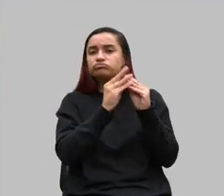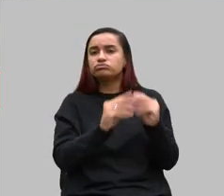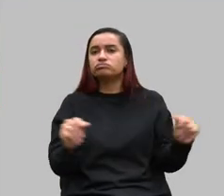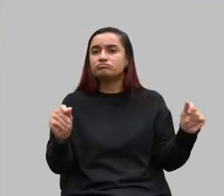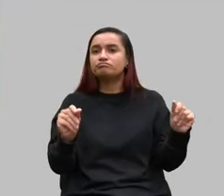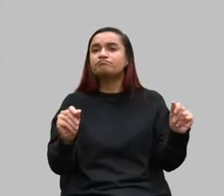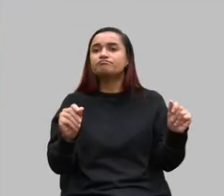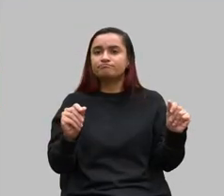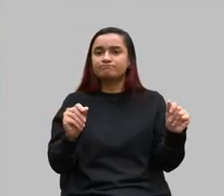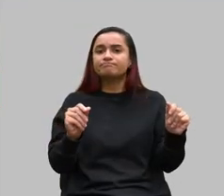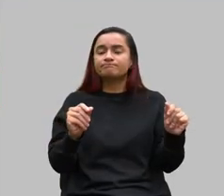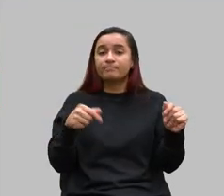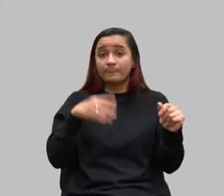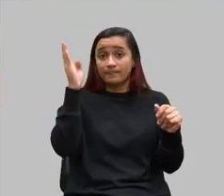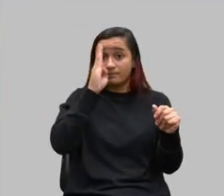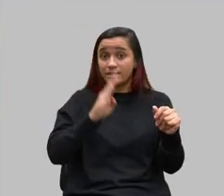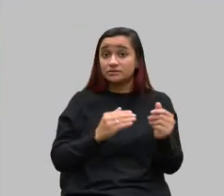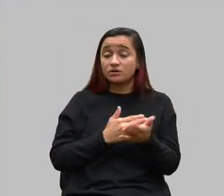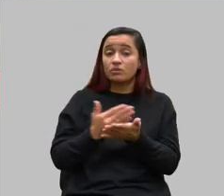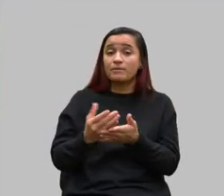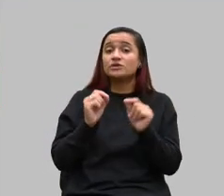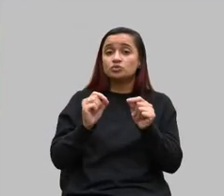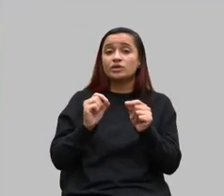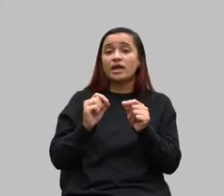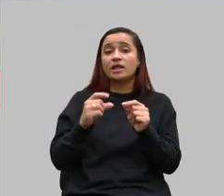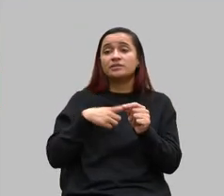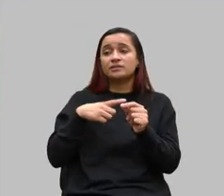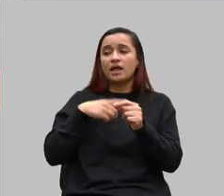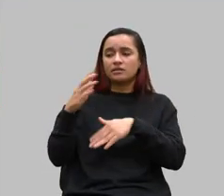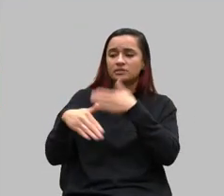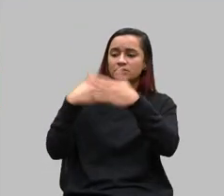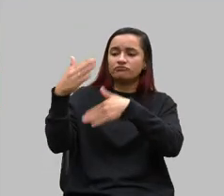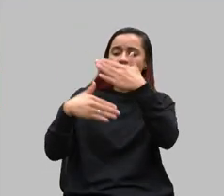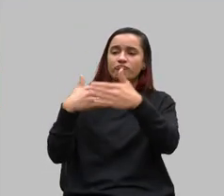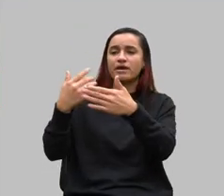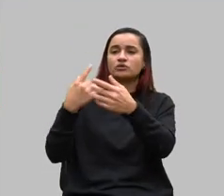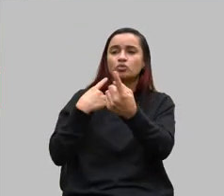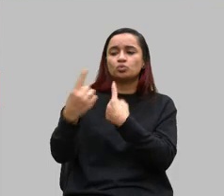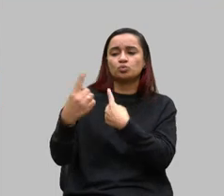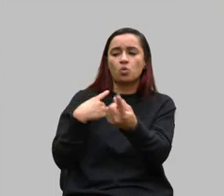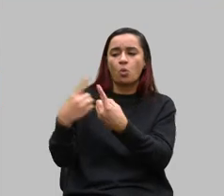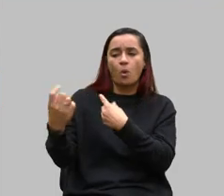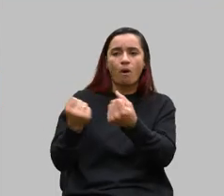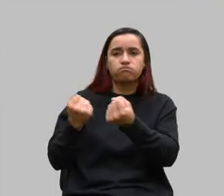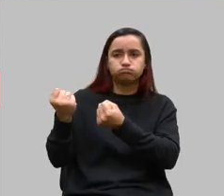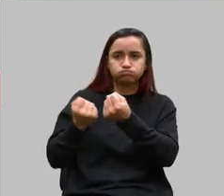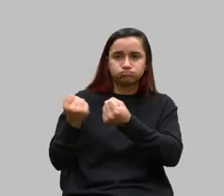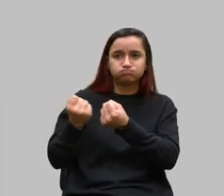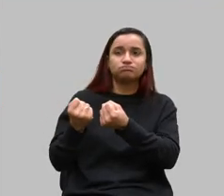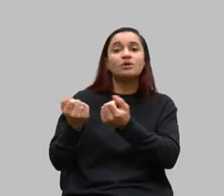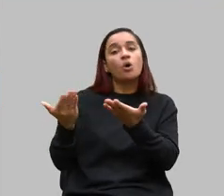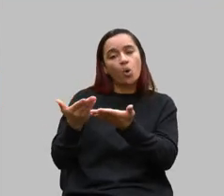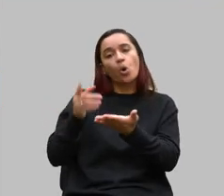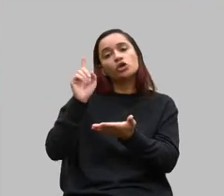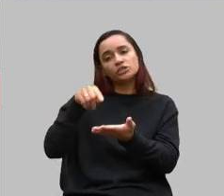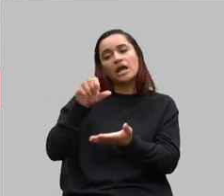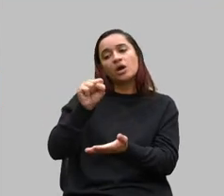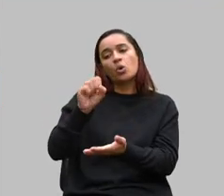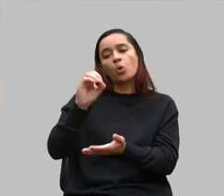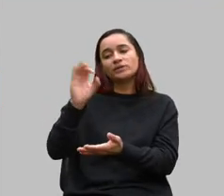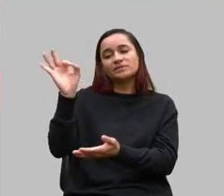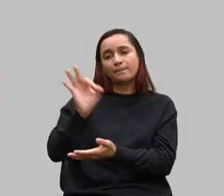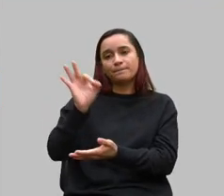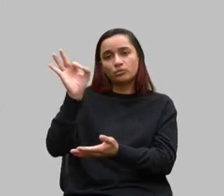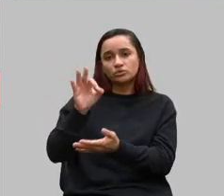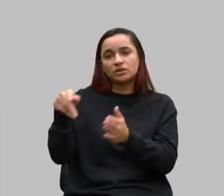modal de transportes rodoviário não é que hoje responde aí por cerca de 80% do tráfego de